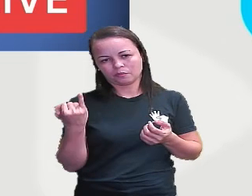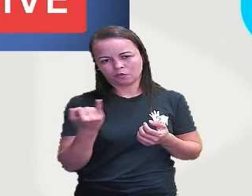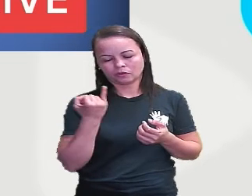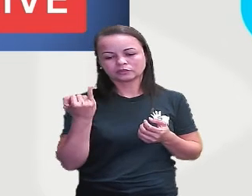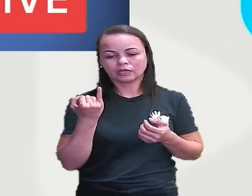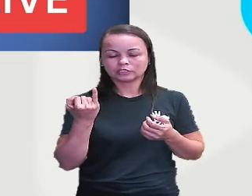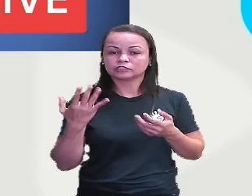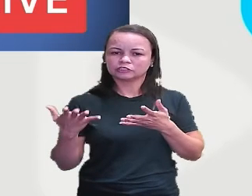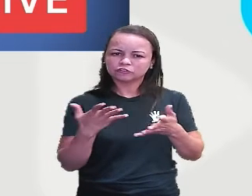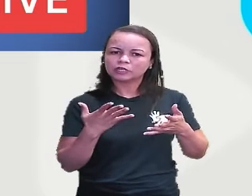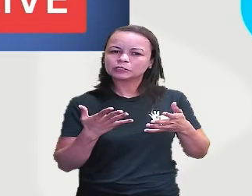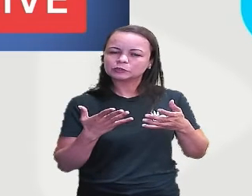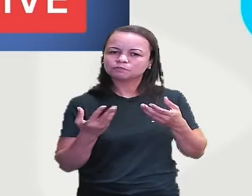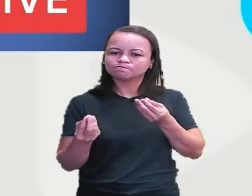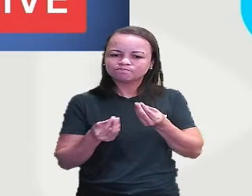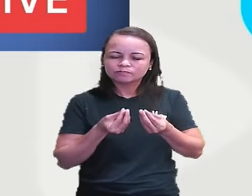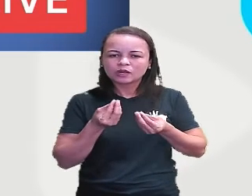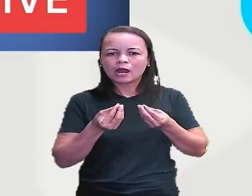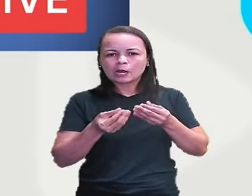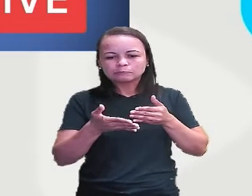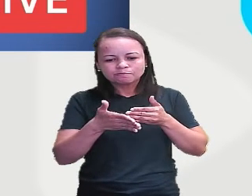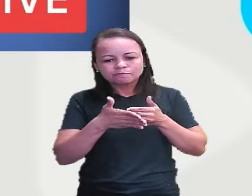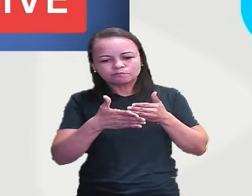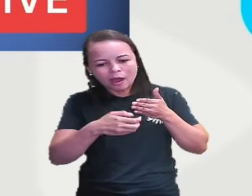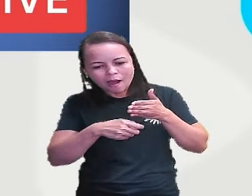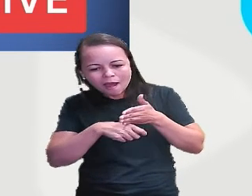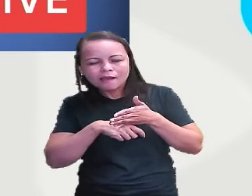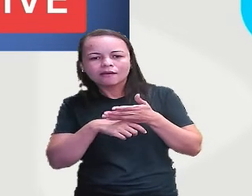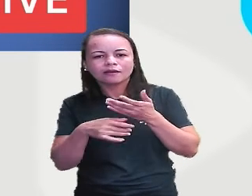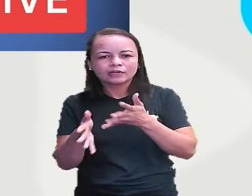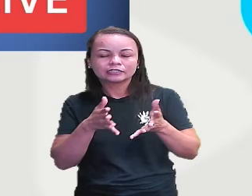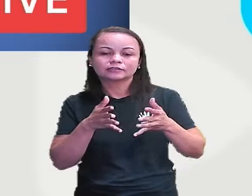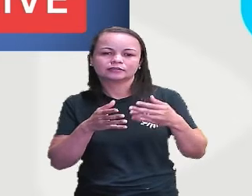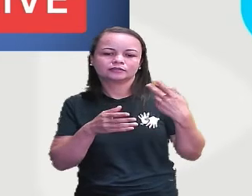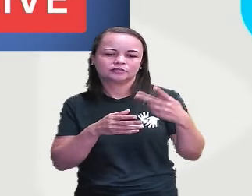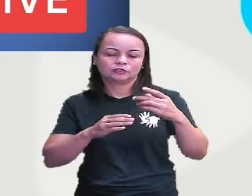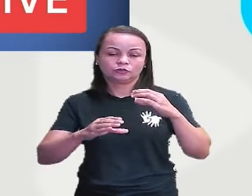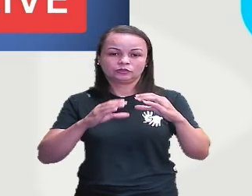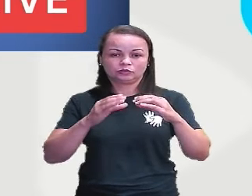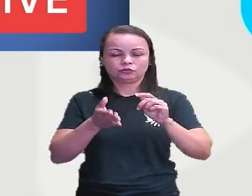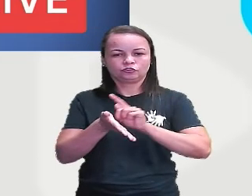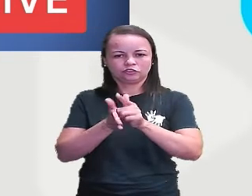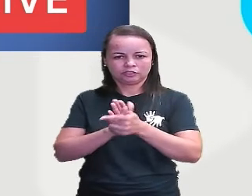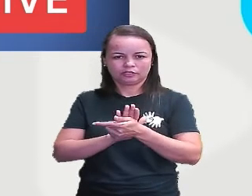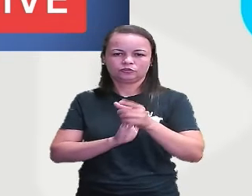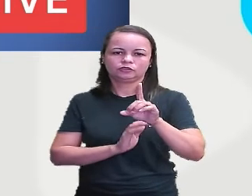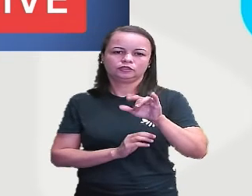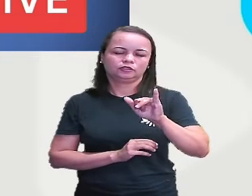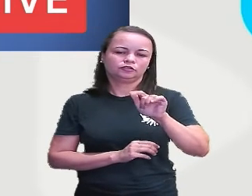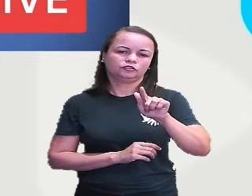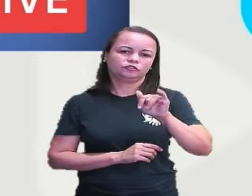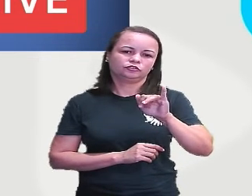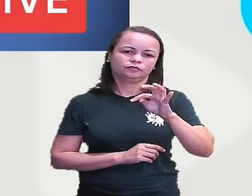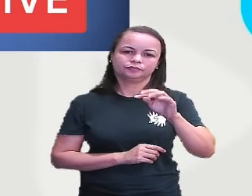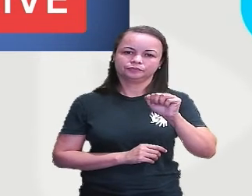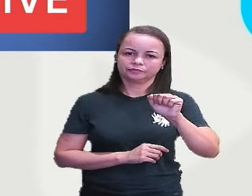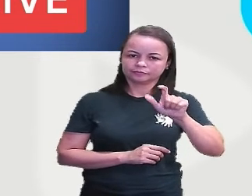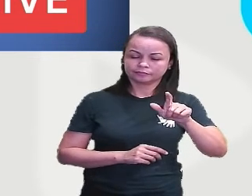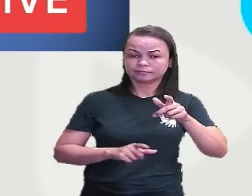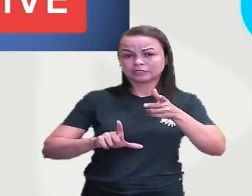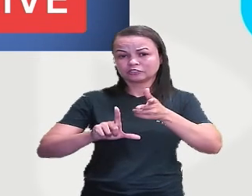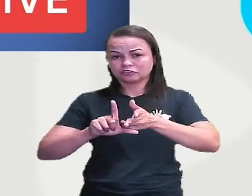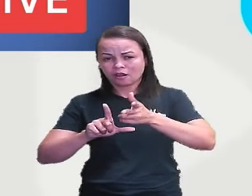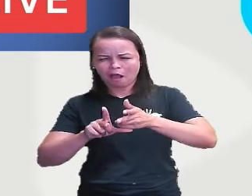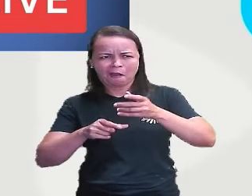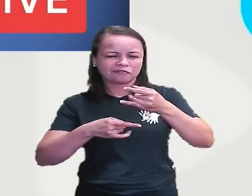veio para impactar muito essa questão dos gêneros textuais, né? Nessa questão que fala do gênero digital. Então, as lives também